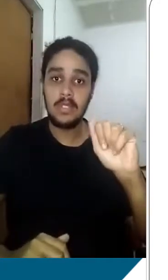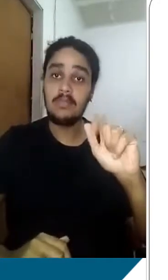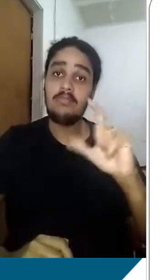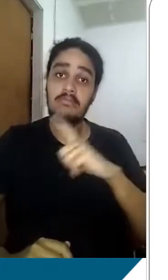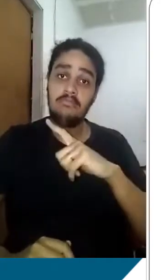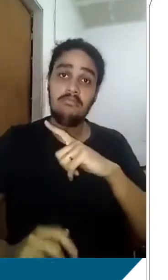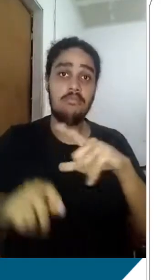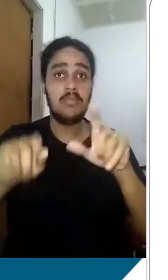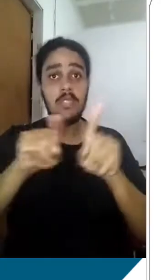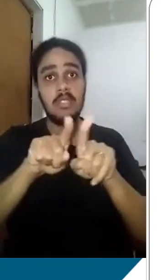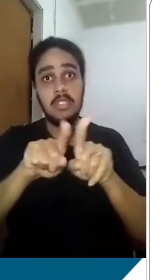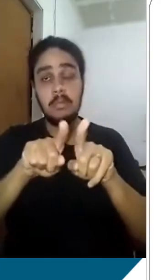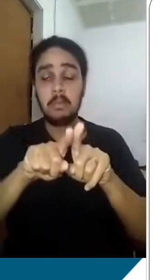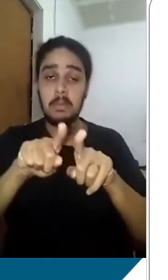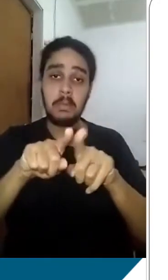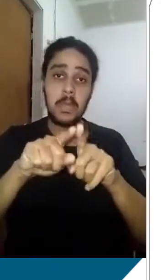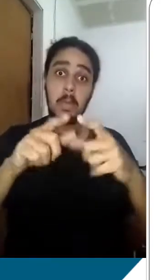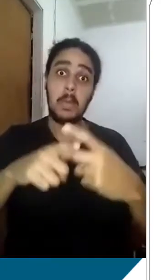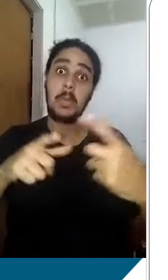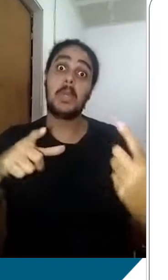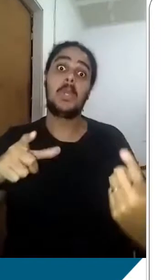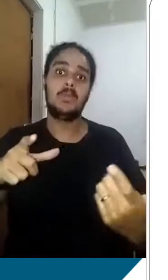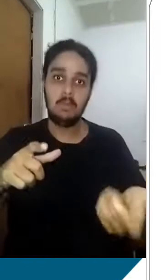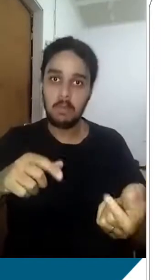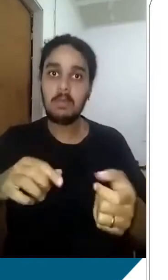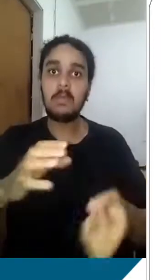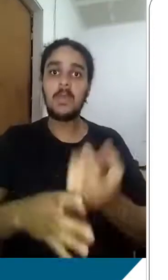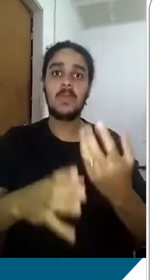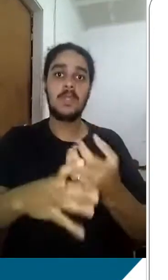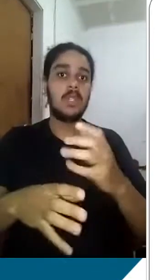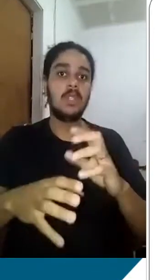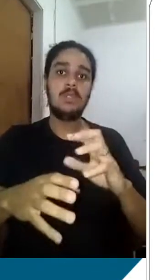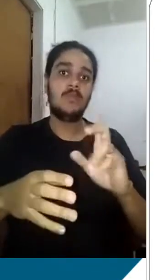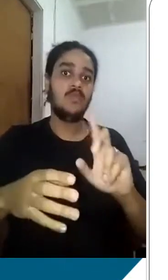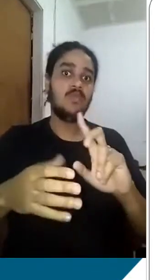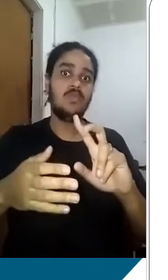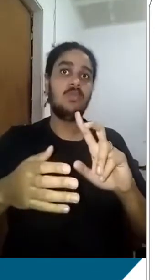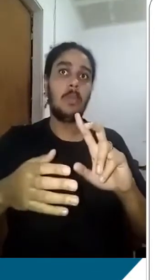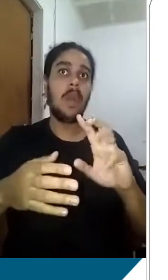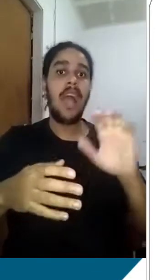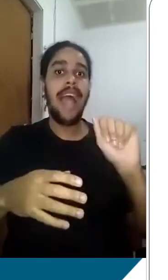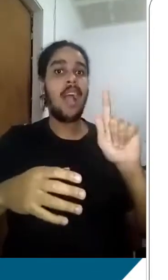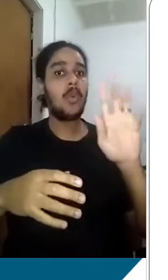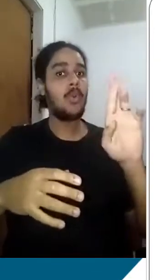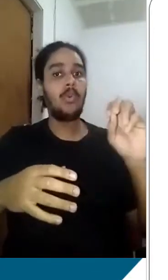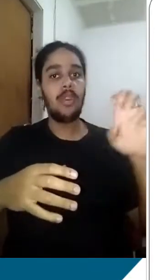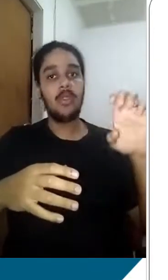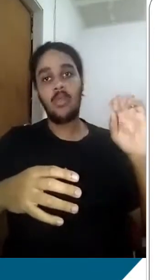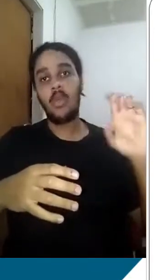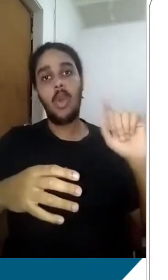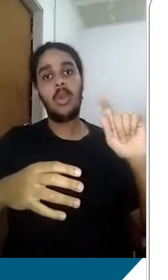Pode ter uma elevada produtividade, não quer dizer só porque ele é agroecológico, porque ele busca, né, faz